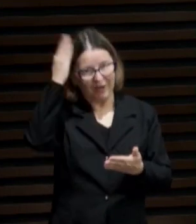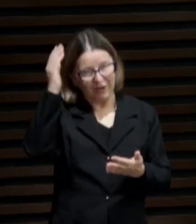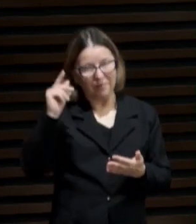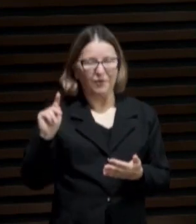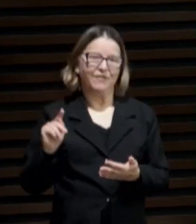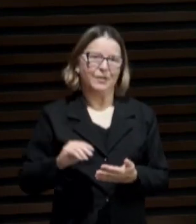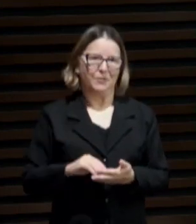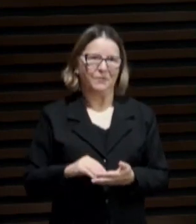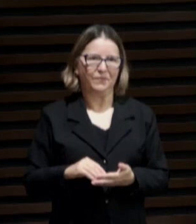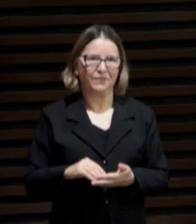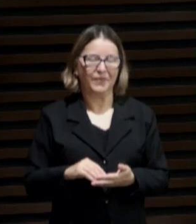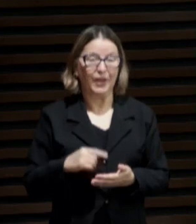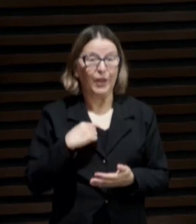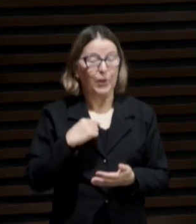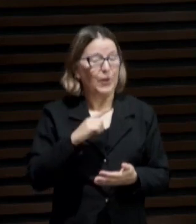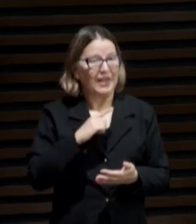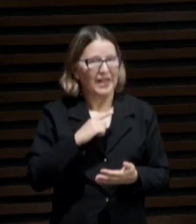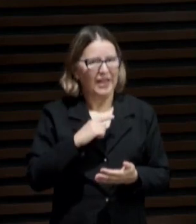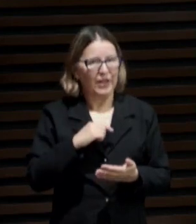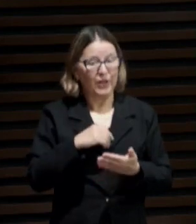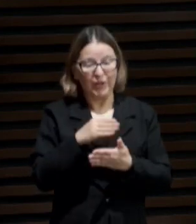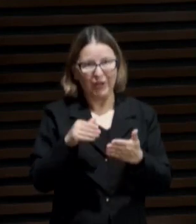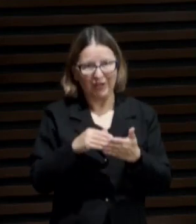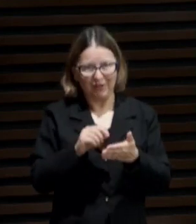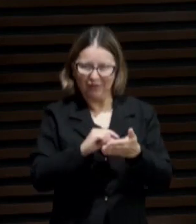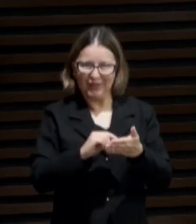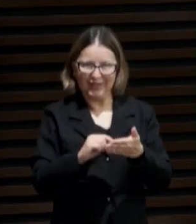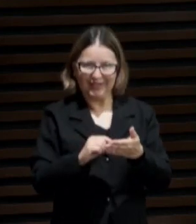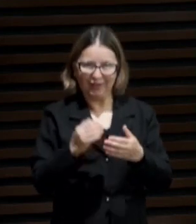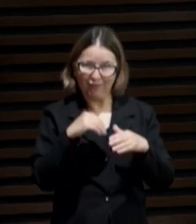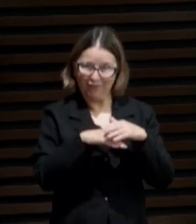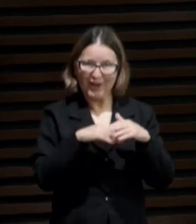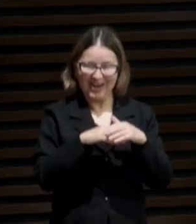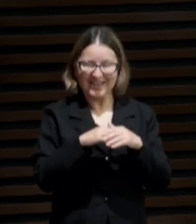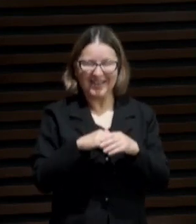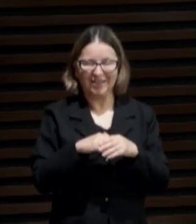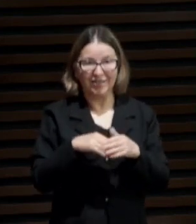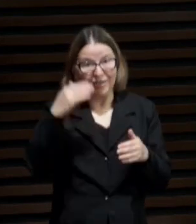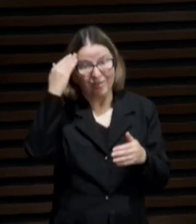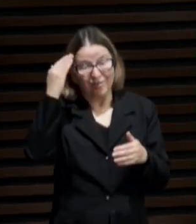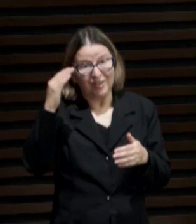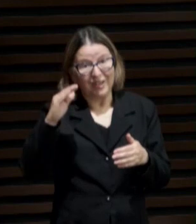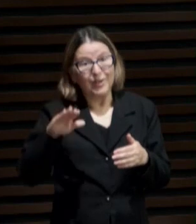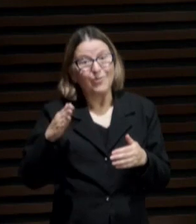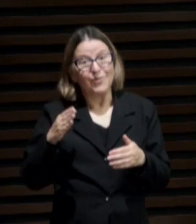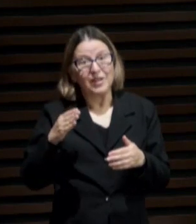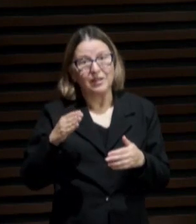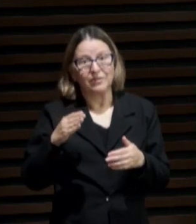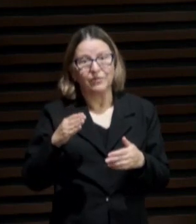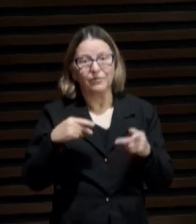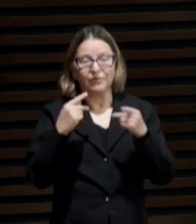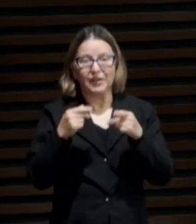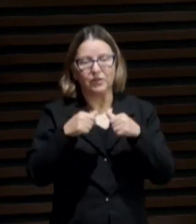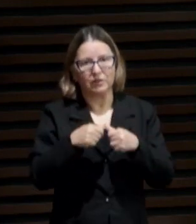referências guardadas aqui. E eu não sei quanto que nós vamos falar sobre isso ainda, mas eu fiquei impressionado que